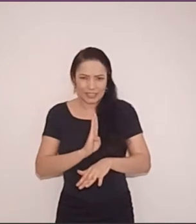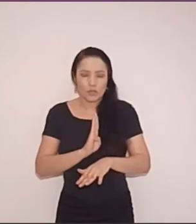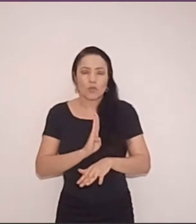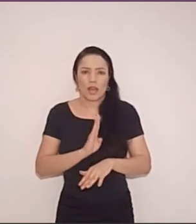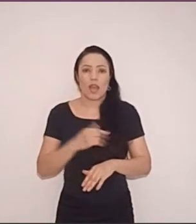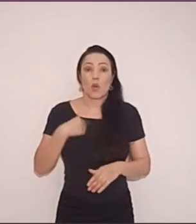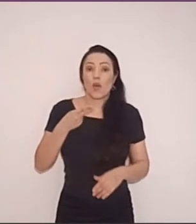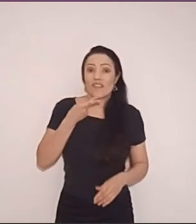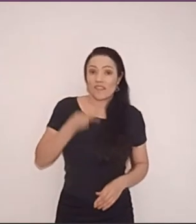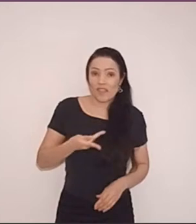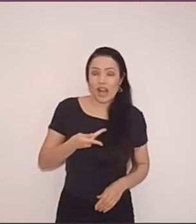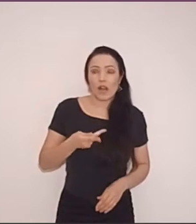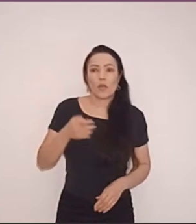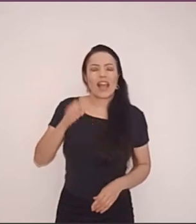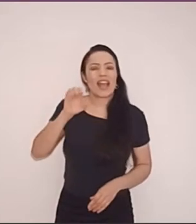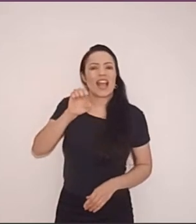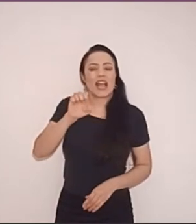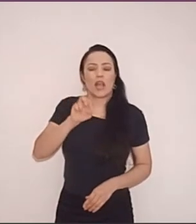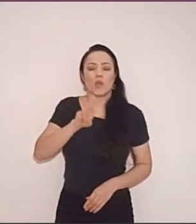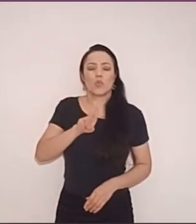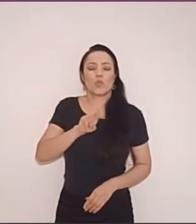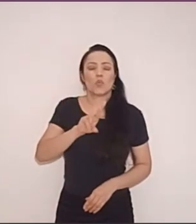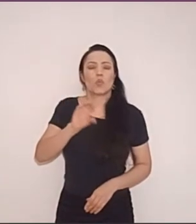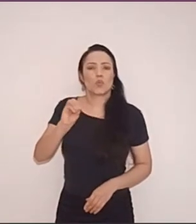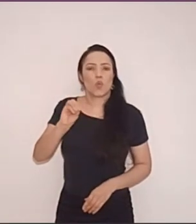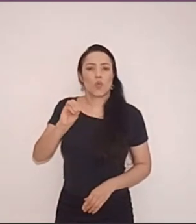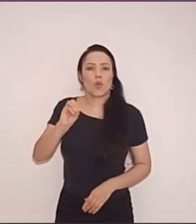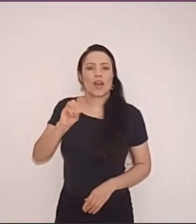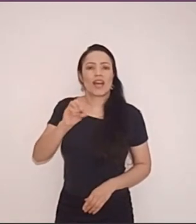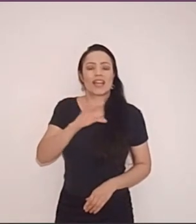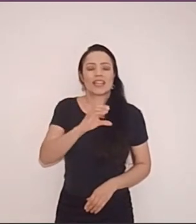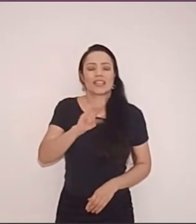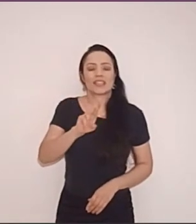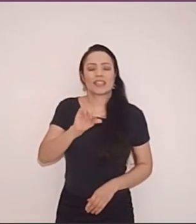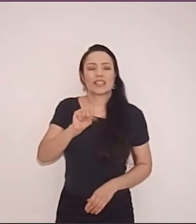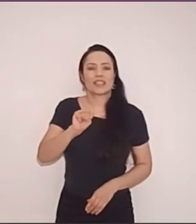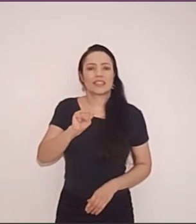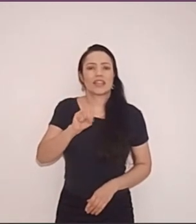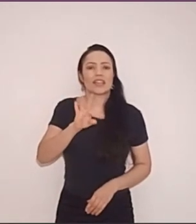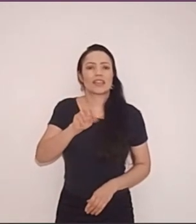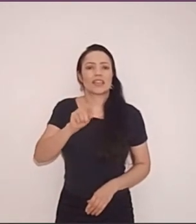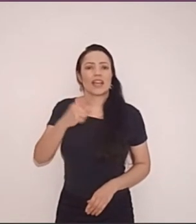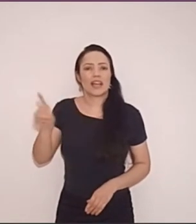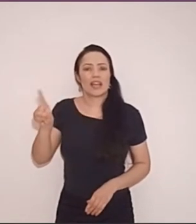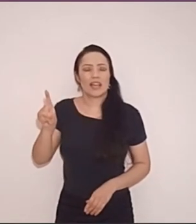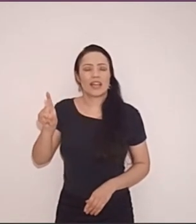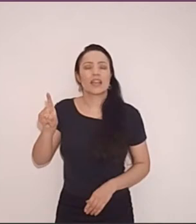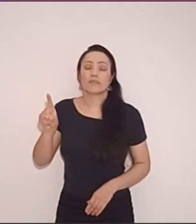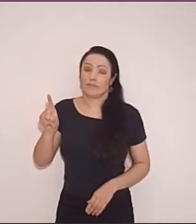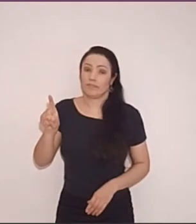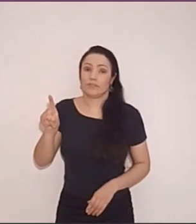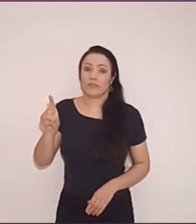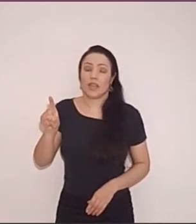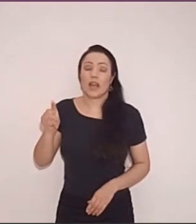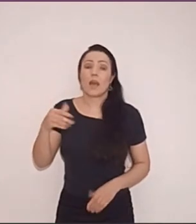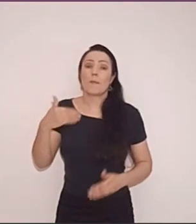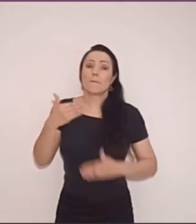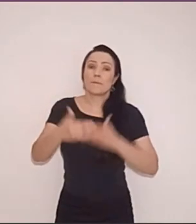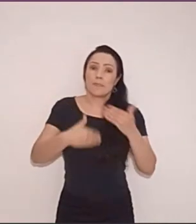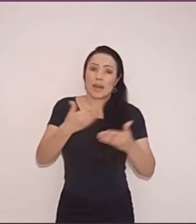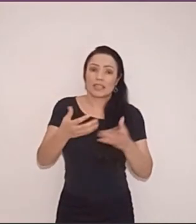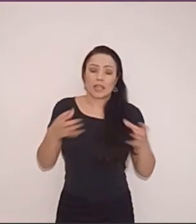chamo sociedade Euro Cristã monoteísta pensa do integrado para o